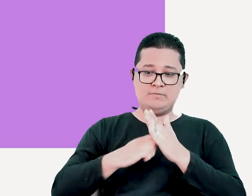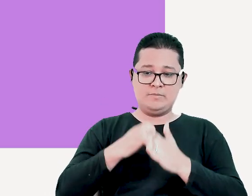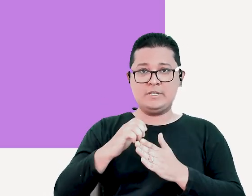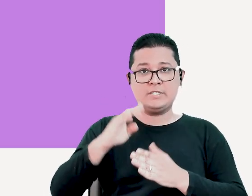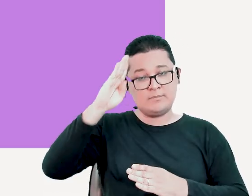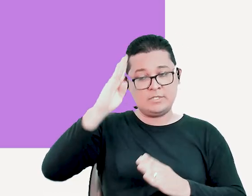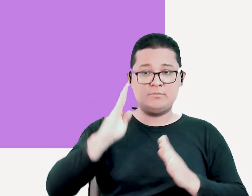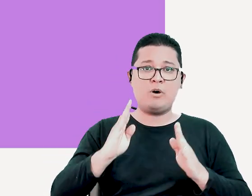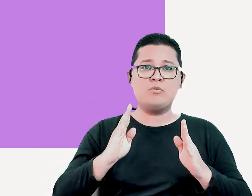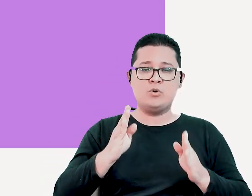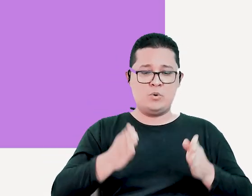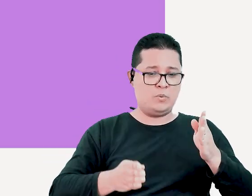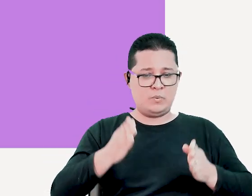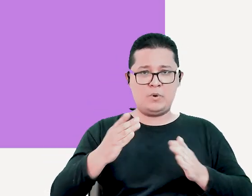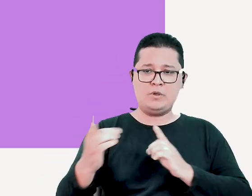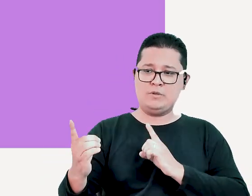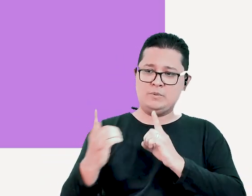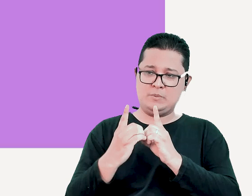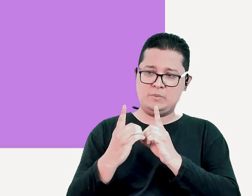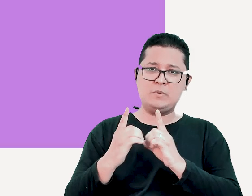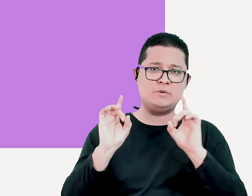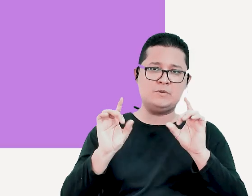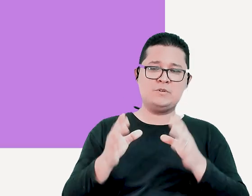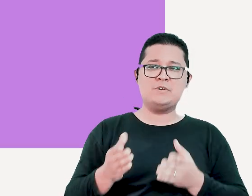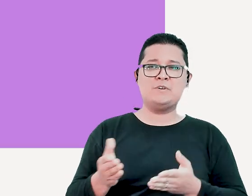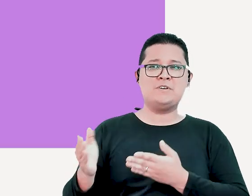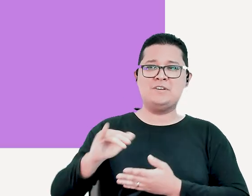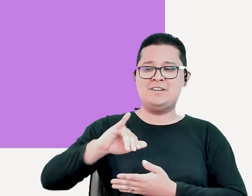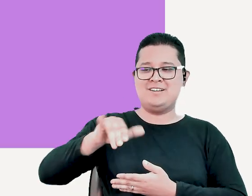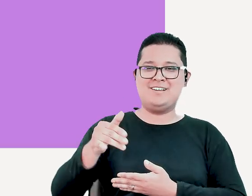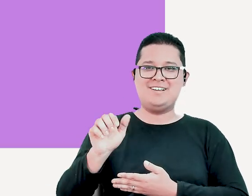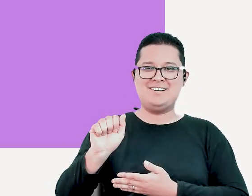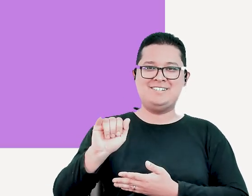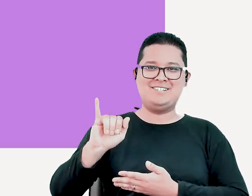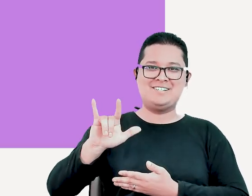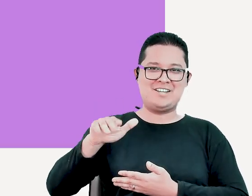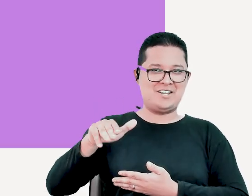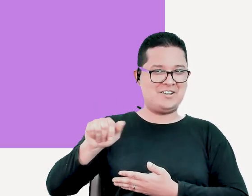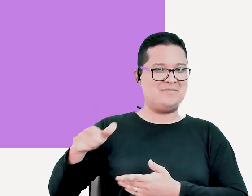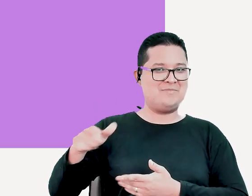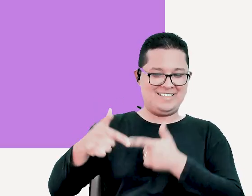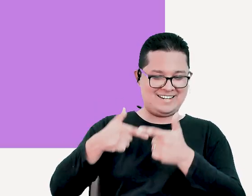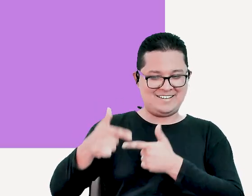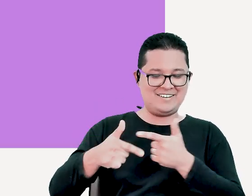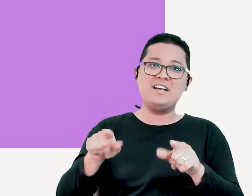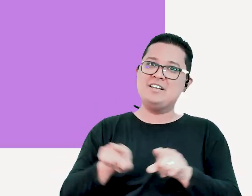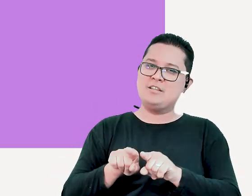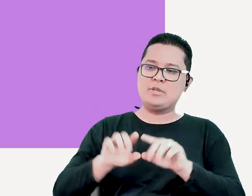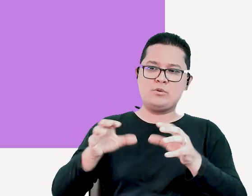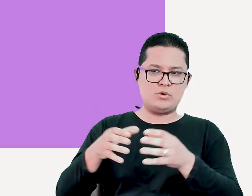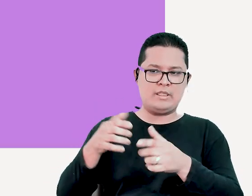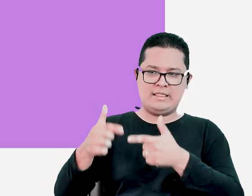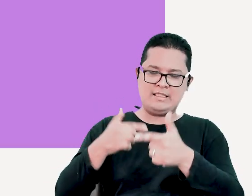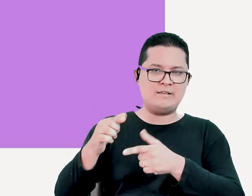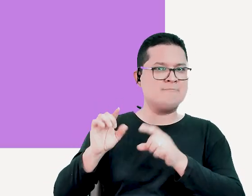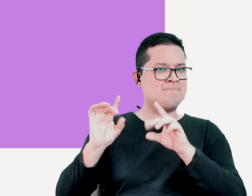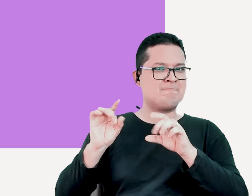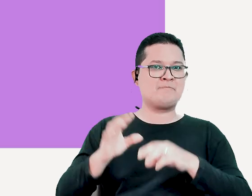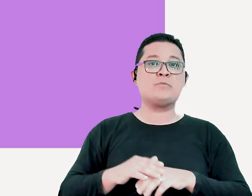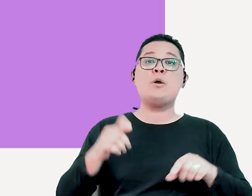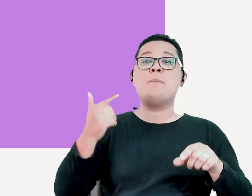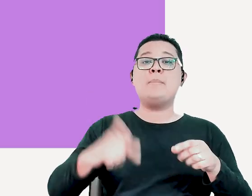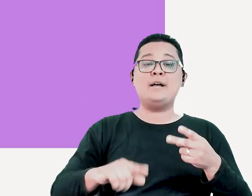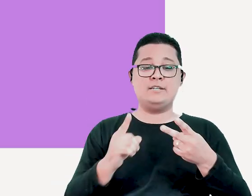equipe maravilhosa lá, já é uma suspeita para falar, mas é. E tem a The Starter também, que é uma